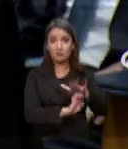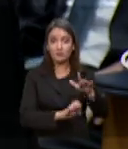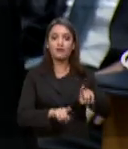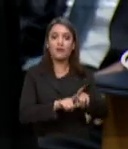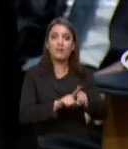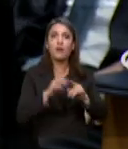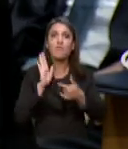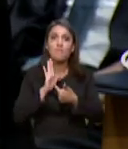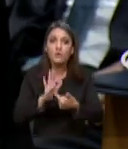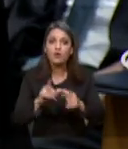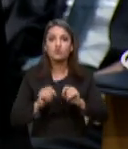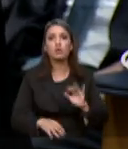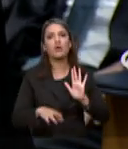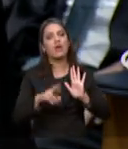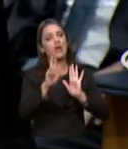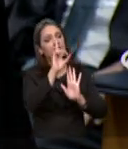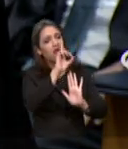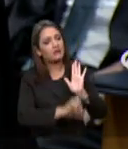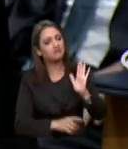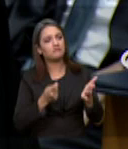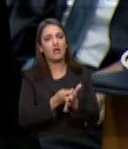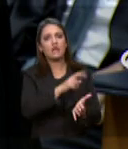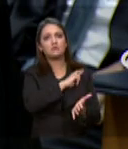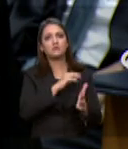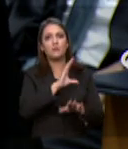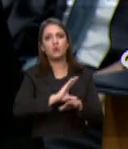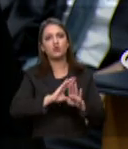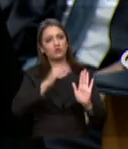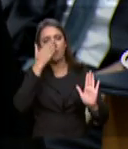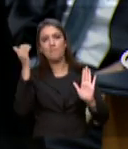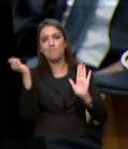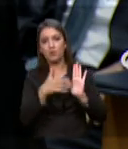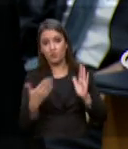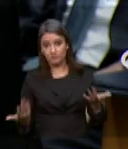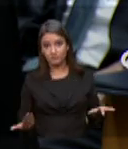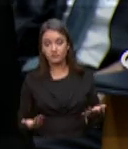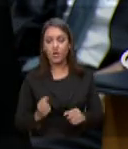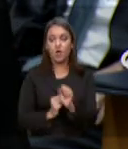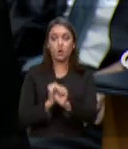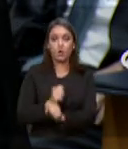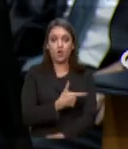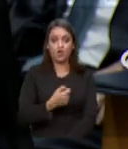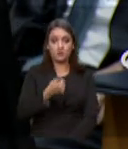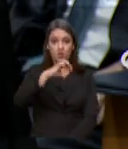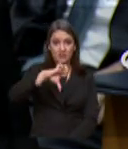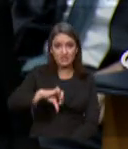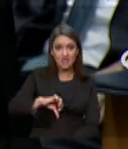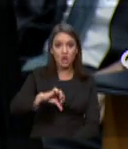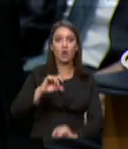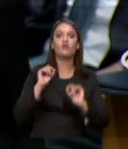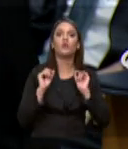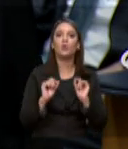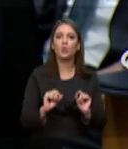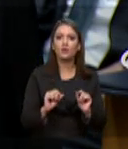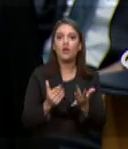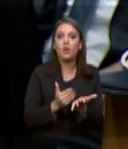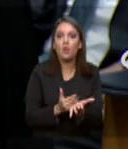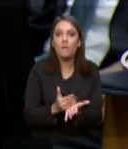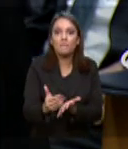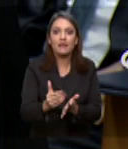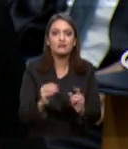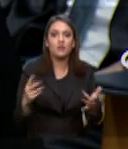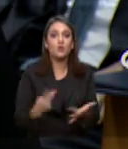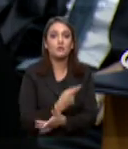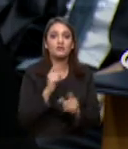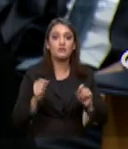descumprimento de deveres constitucionais destinados à União. No início de 2019, situação antes inimaginável passa a ocorrer,